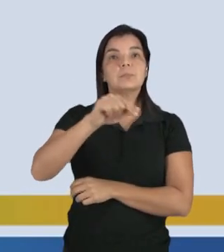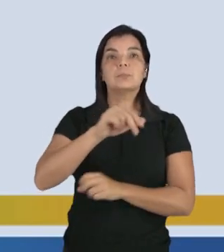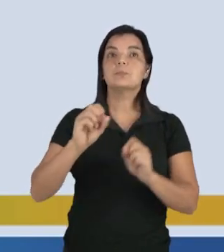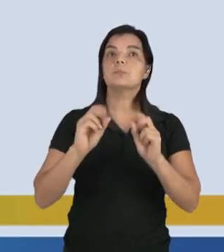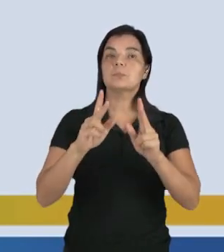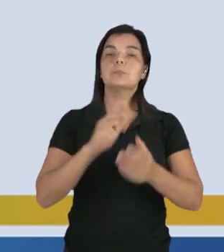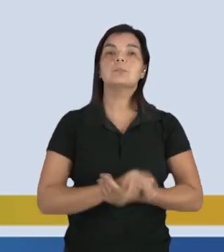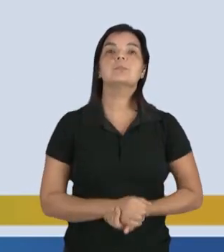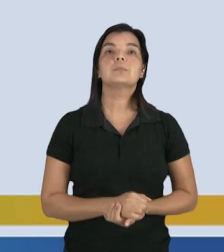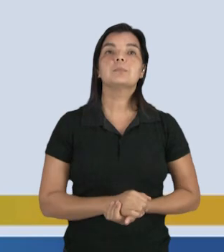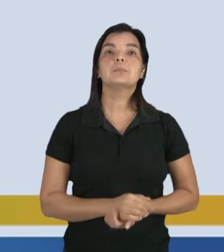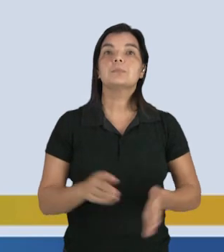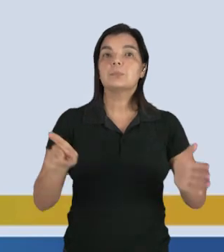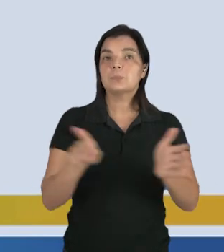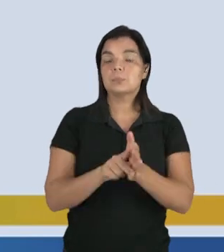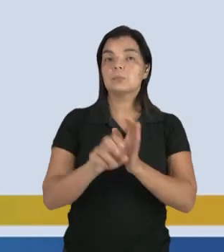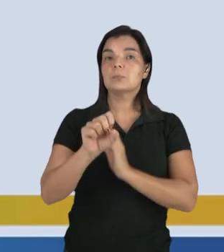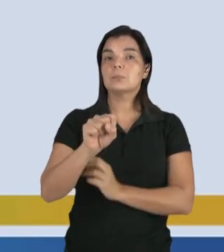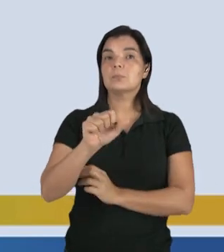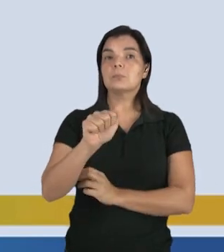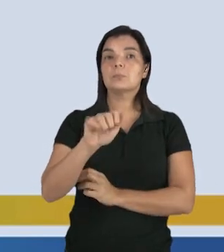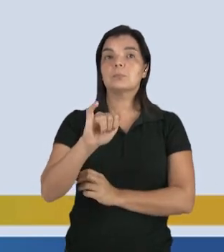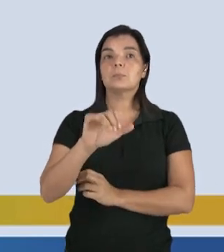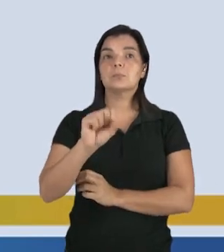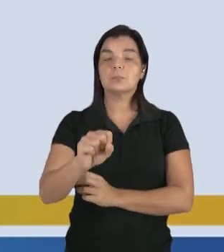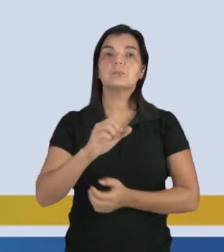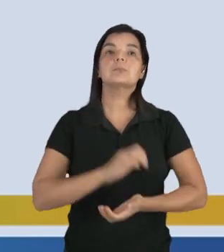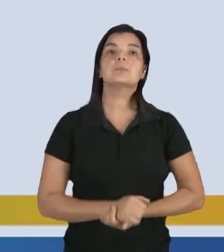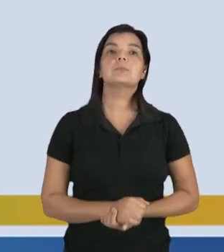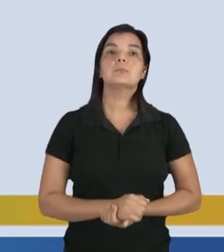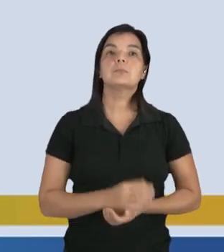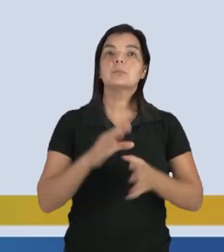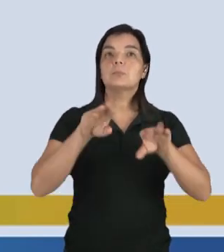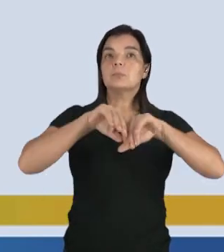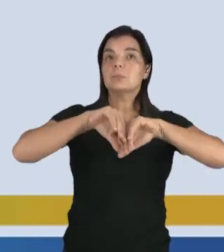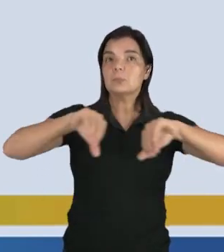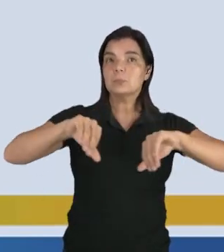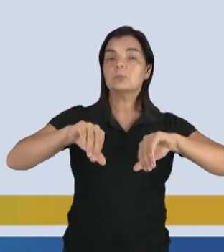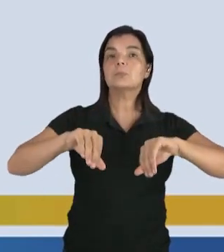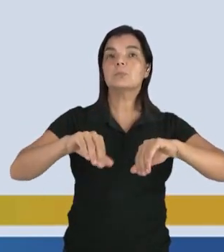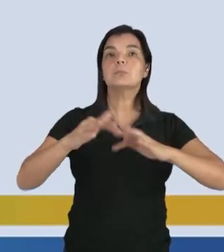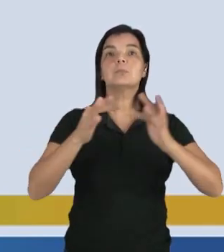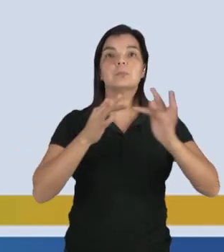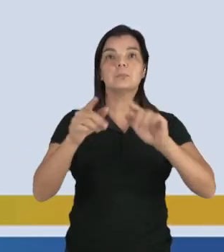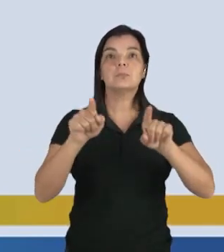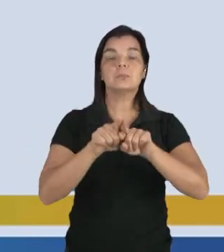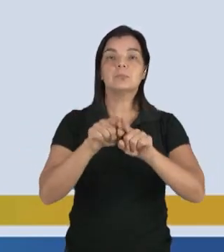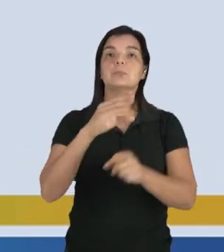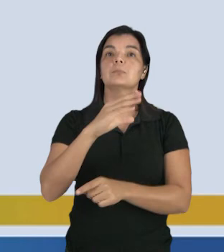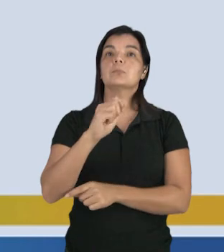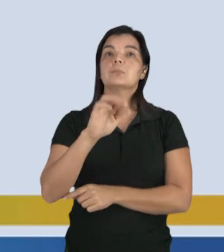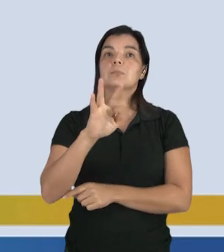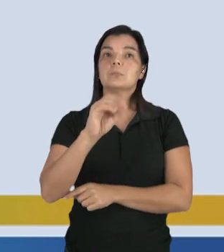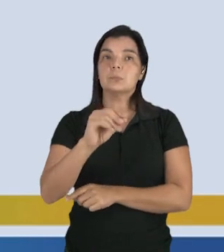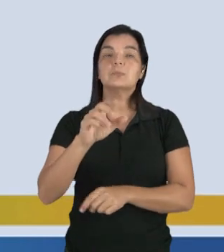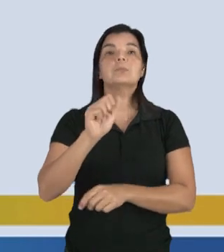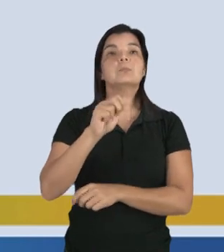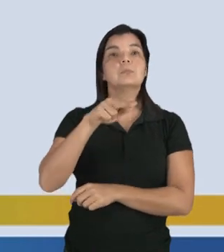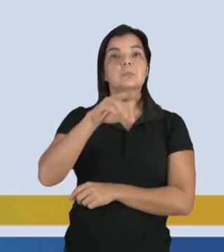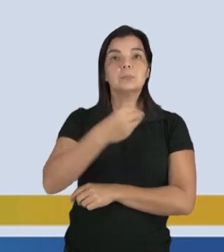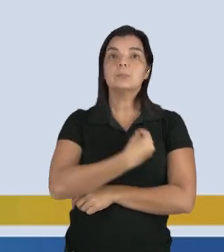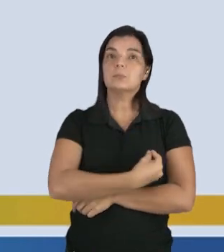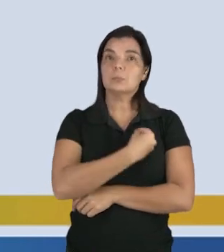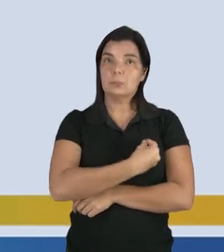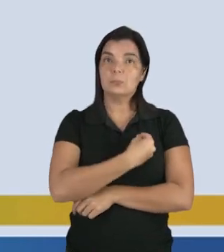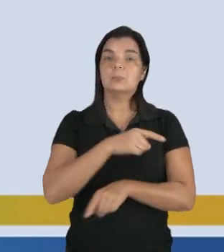ok? Propriedade dos sais. A dissociação é um fenômeno físico em que o cátion e o ânion presente